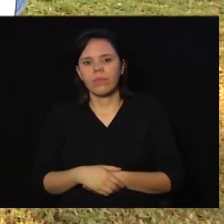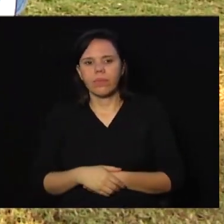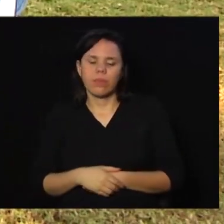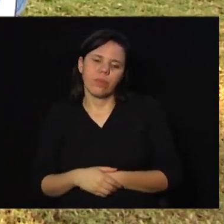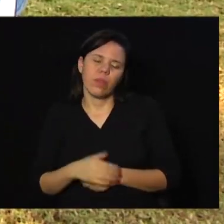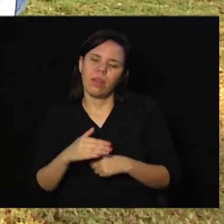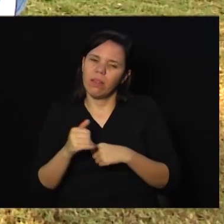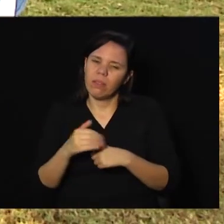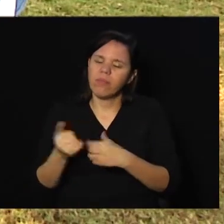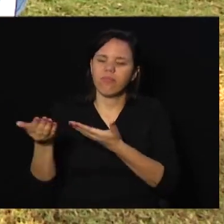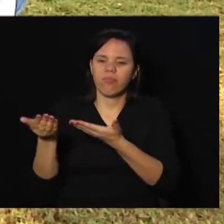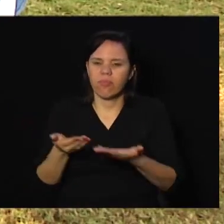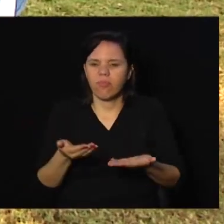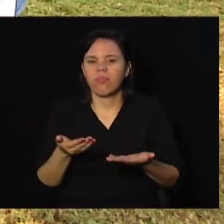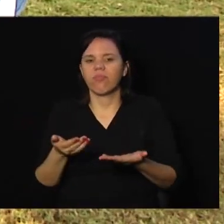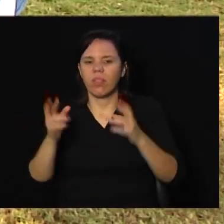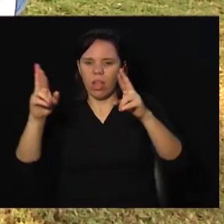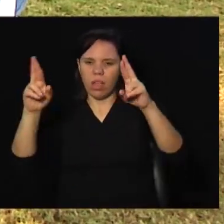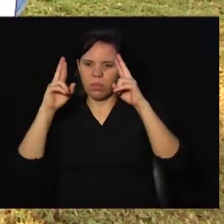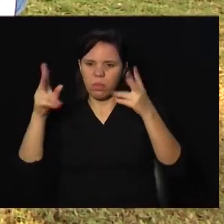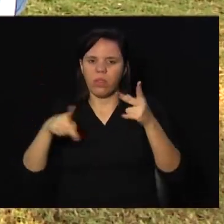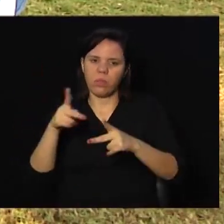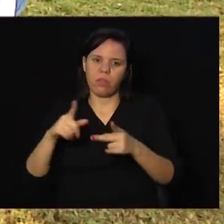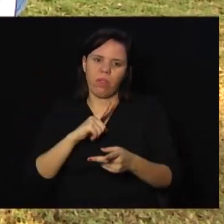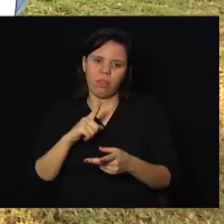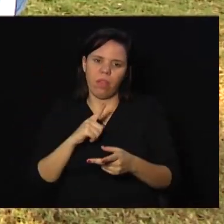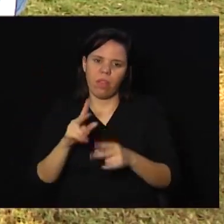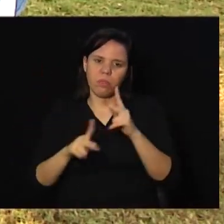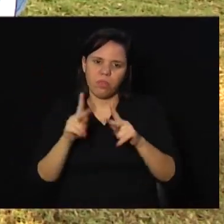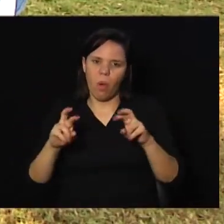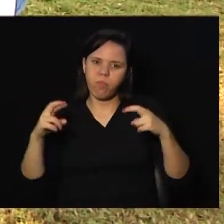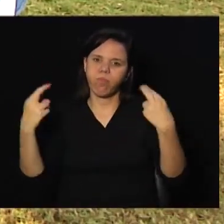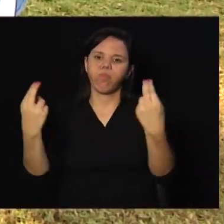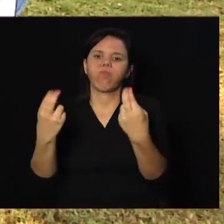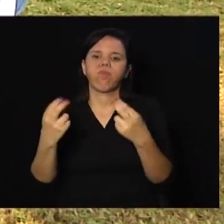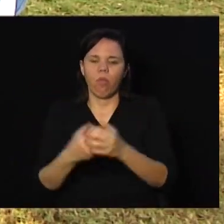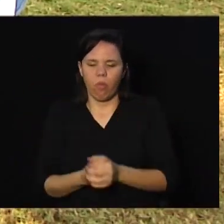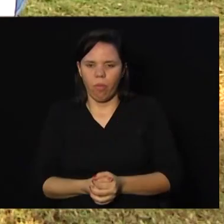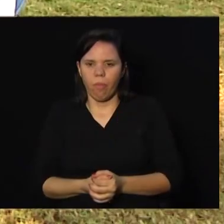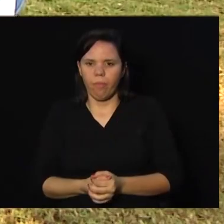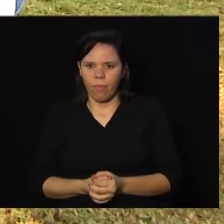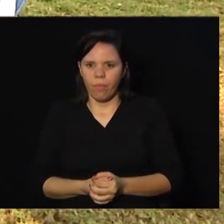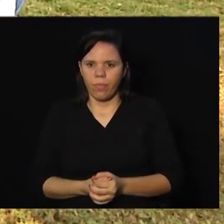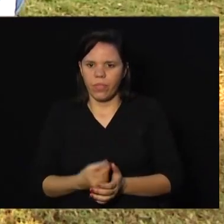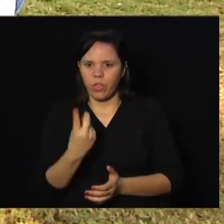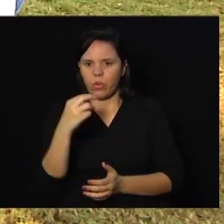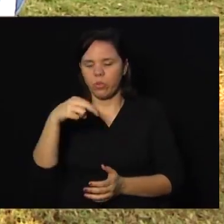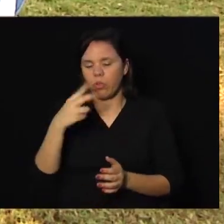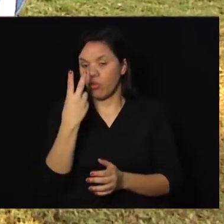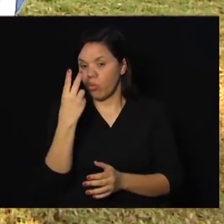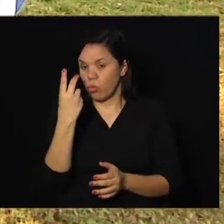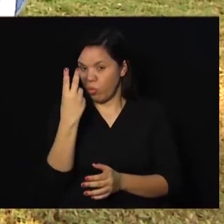o carinho que recebo hoje é mais do torcedor. Que ficou marcado com o torcedor, entendeu? Restando apenas 2 minutos, quero fazer